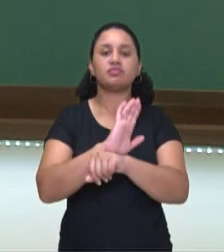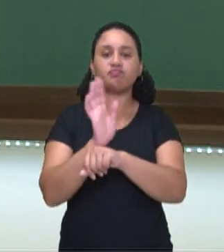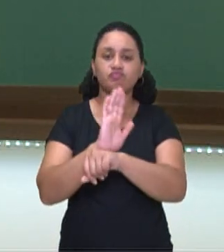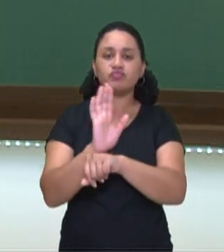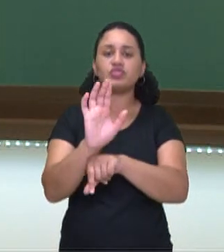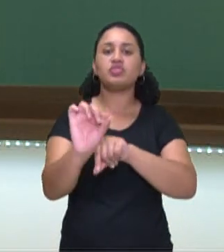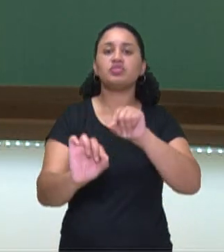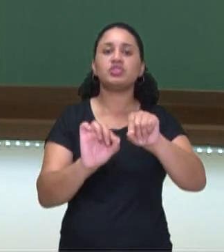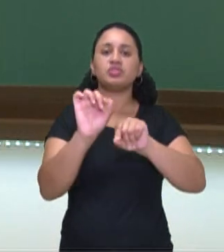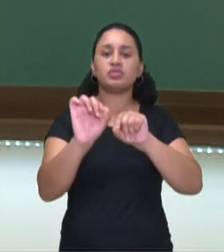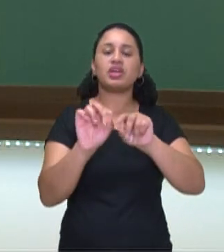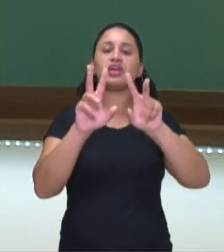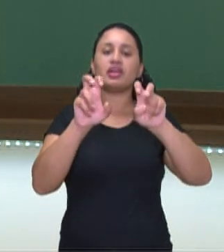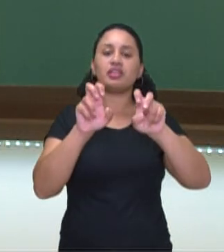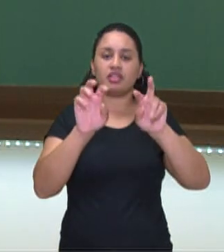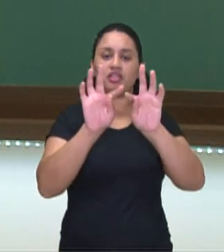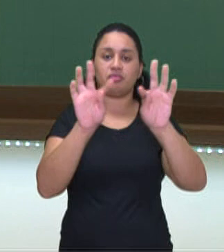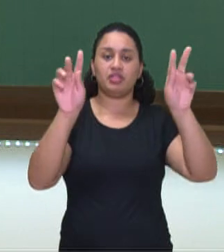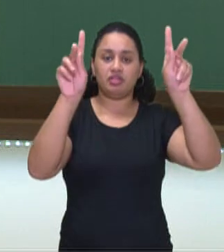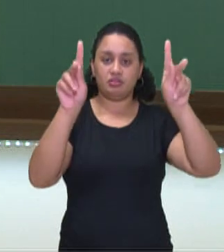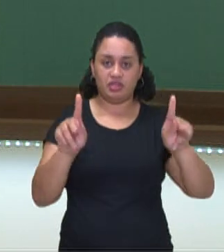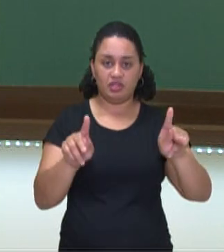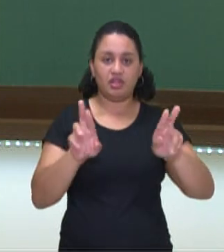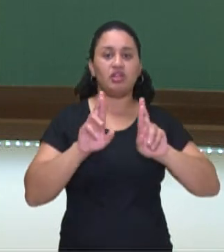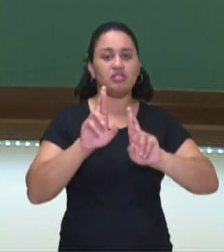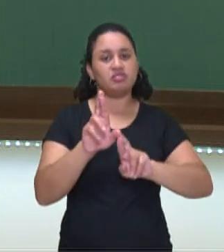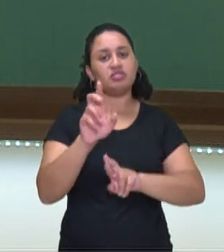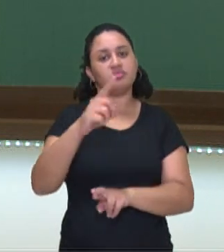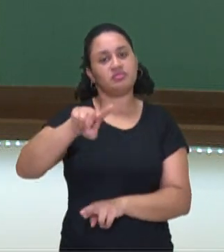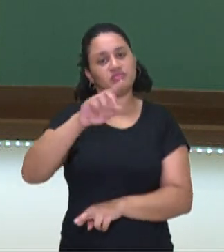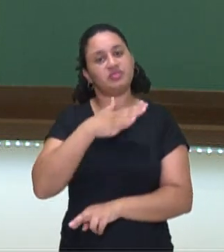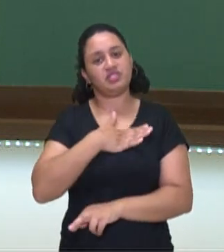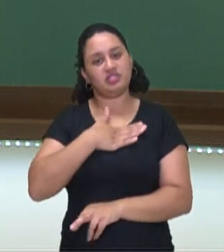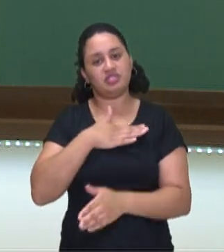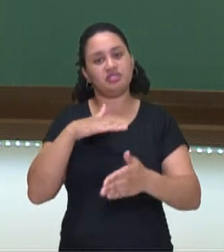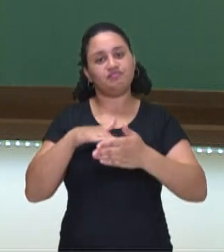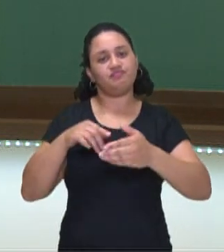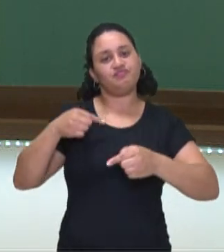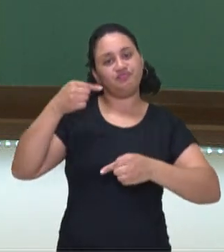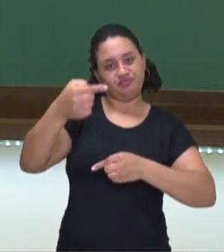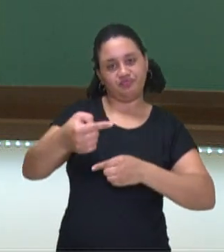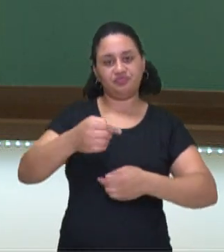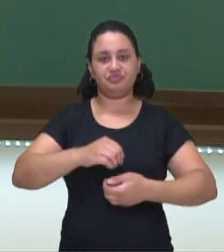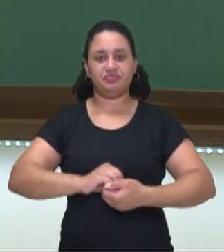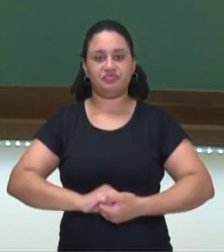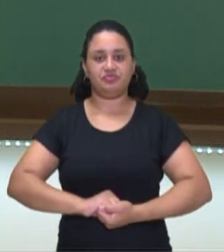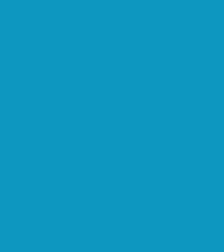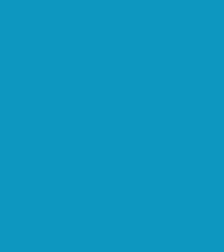falamos sobre a tabela periódica dos elementos. Eu espero que vocês tenham gostado. Até breve.